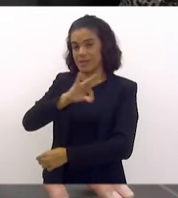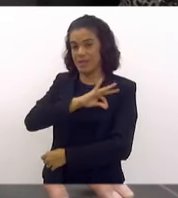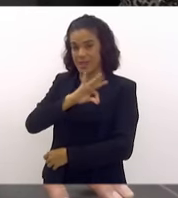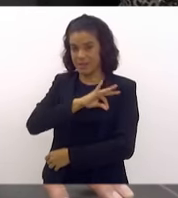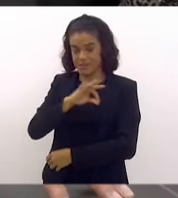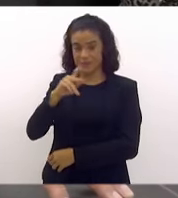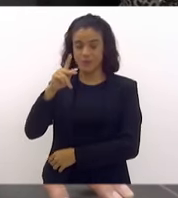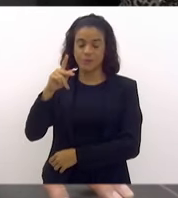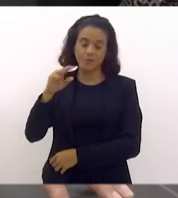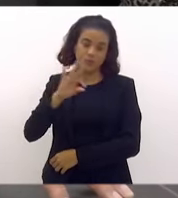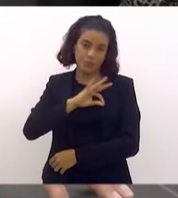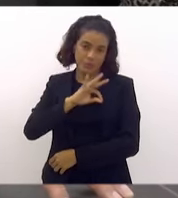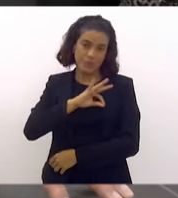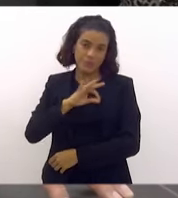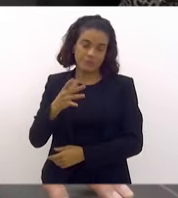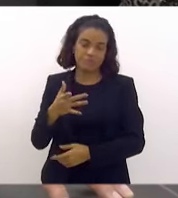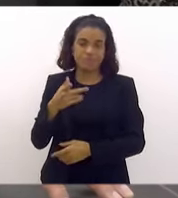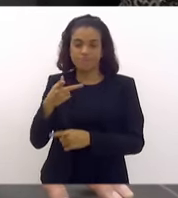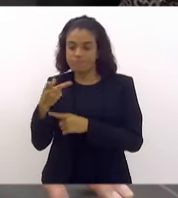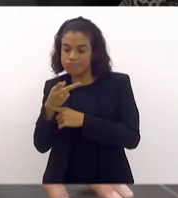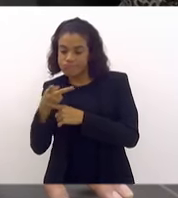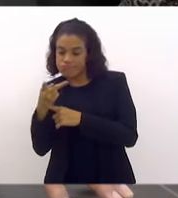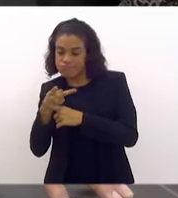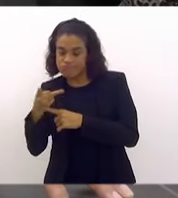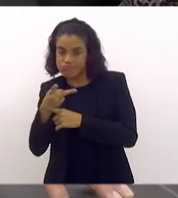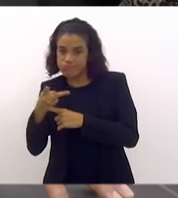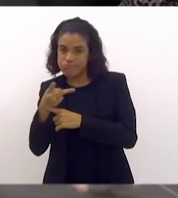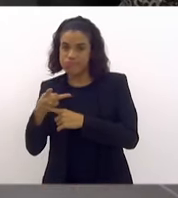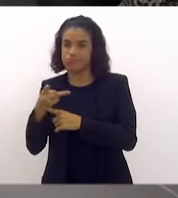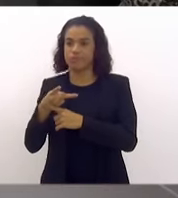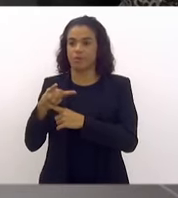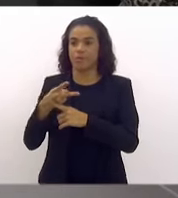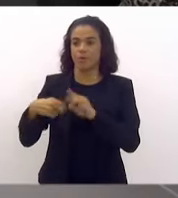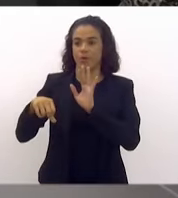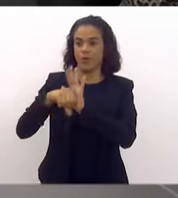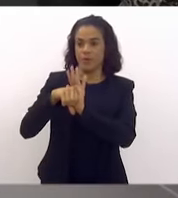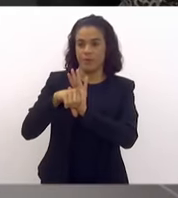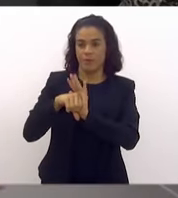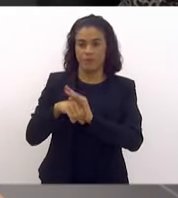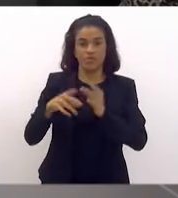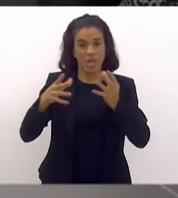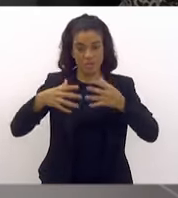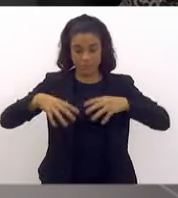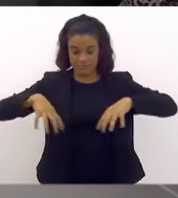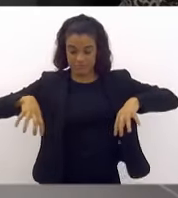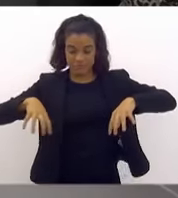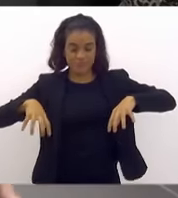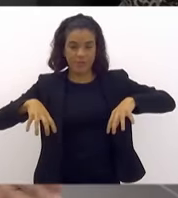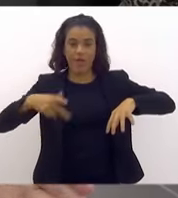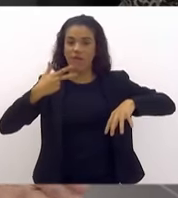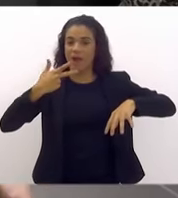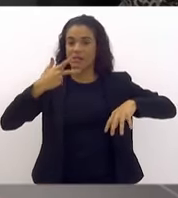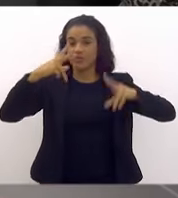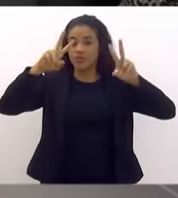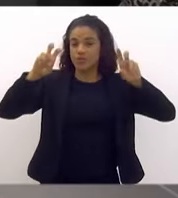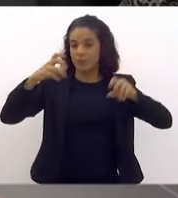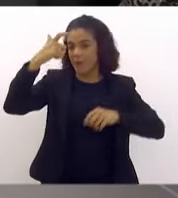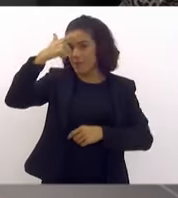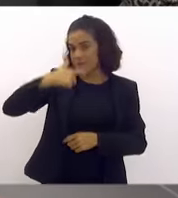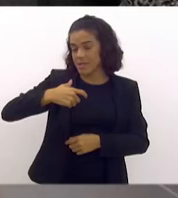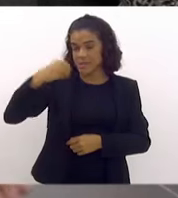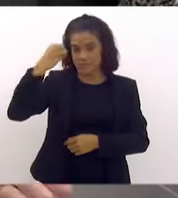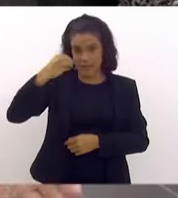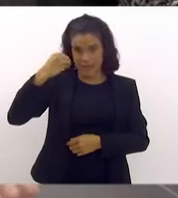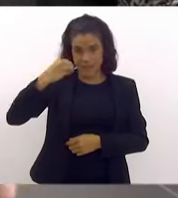policiais destinad des apurar a autoria do delito né então feita essa distinção eu queria trazer a minha experiência aqui como